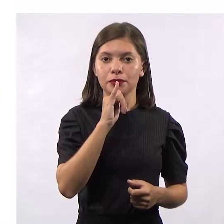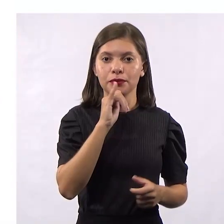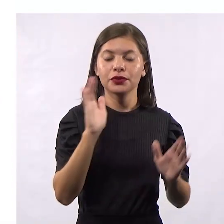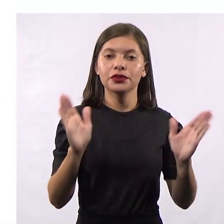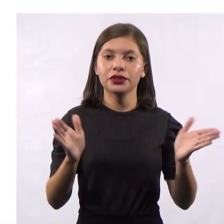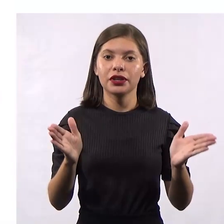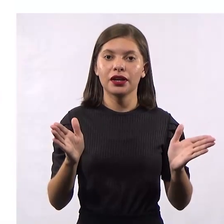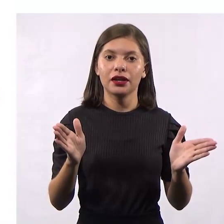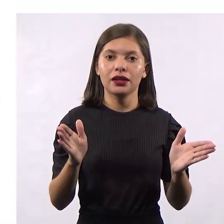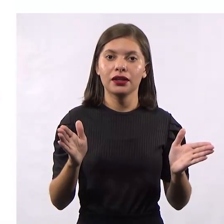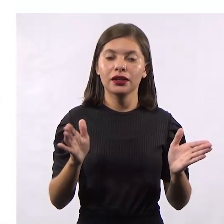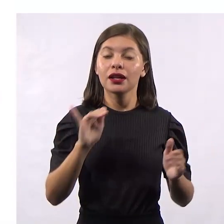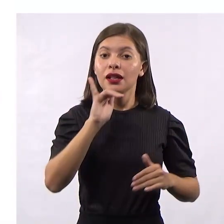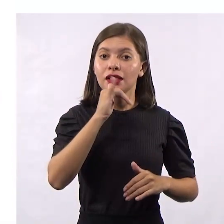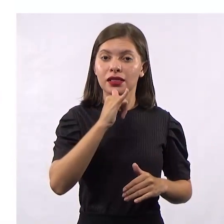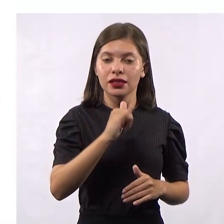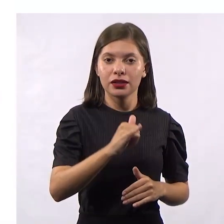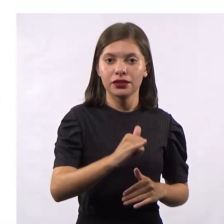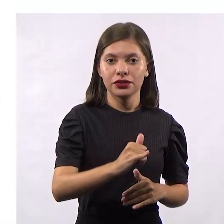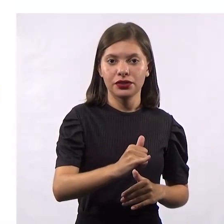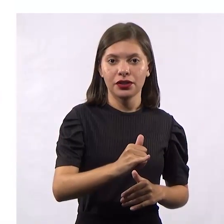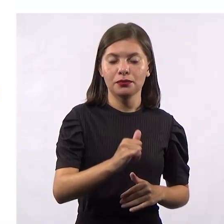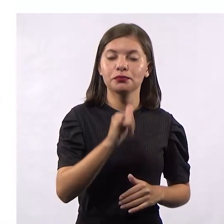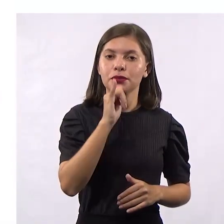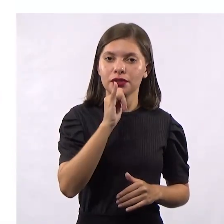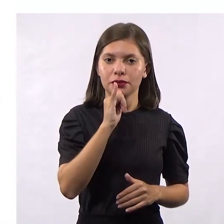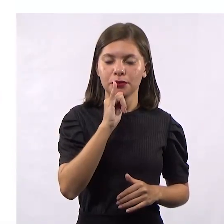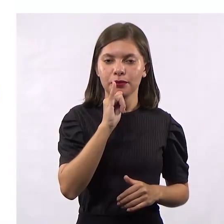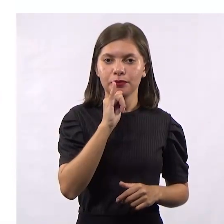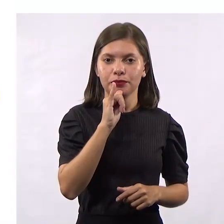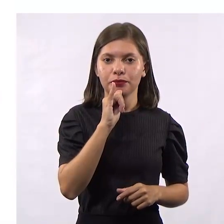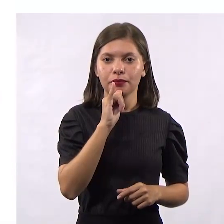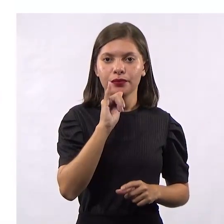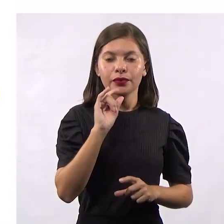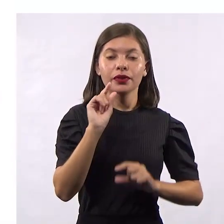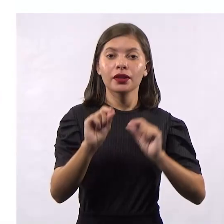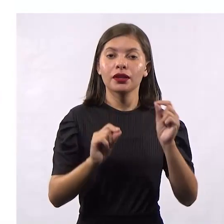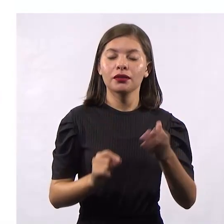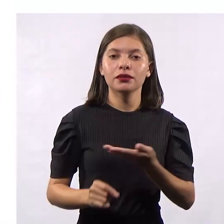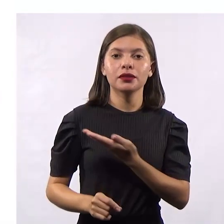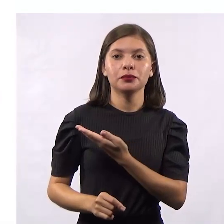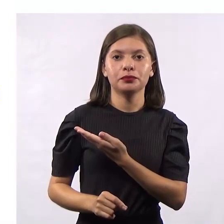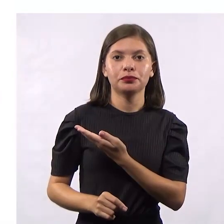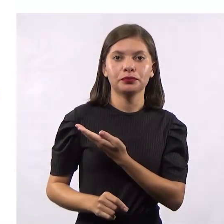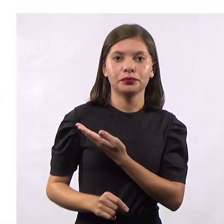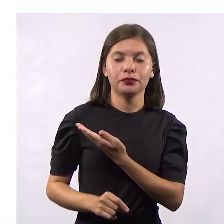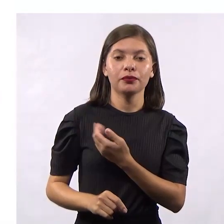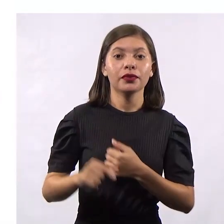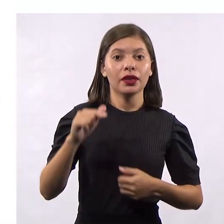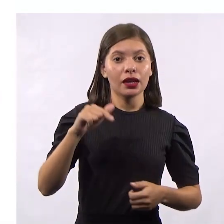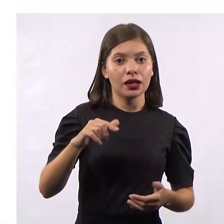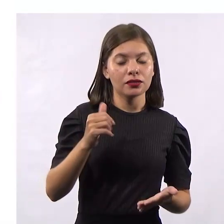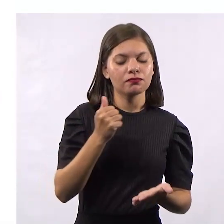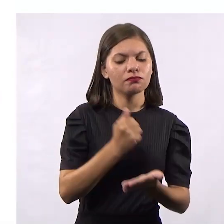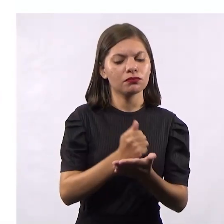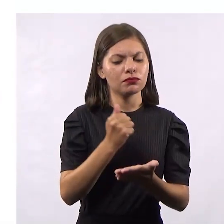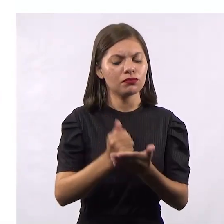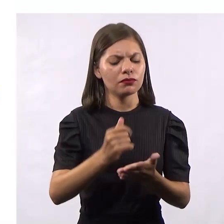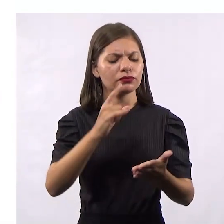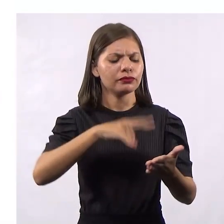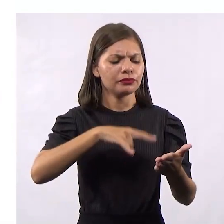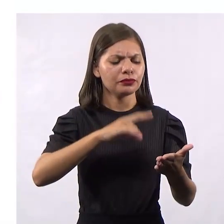eu dei para vocês. Então, que envolve energia elétrica, por exemplo. Daí, olha aí, esse